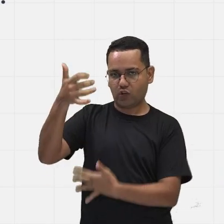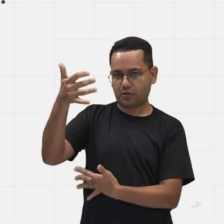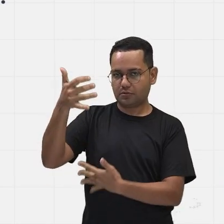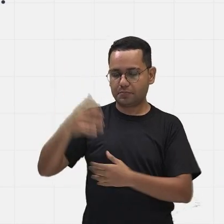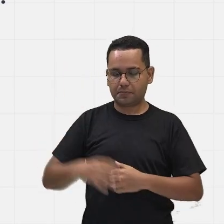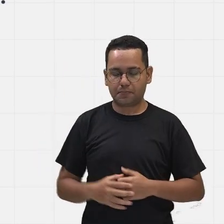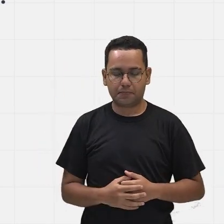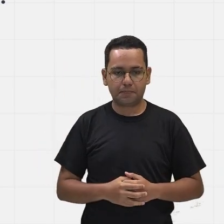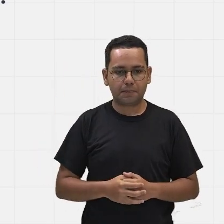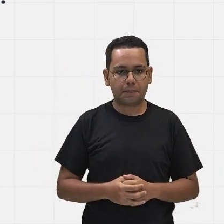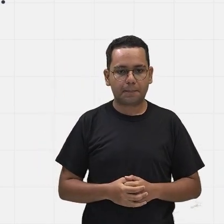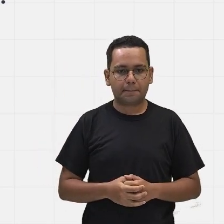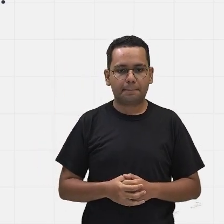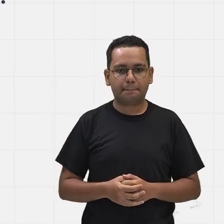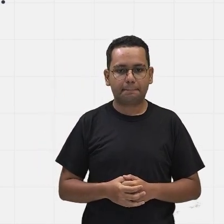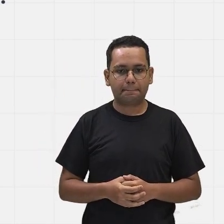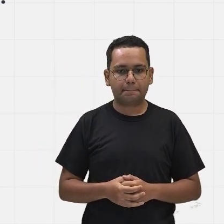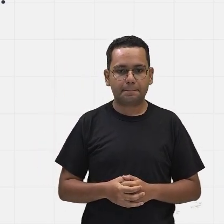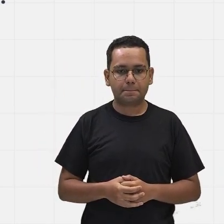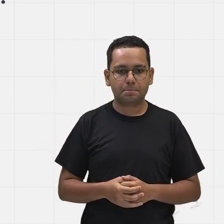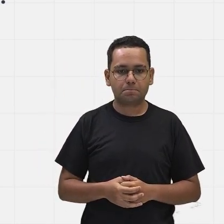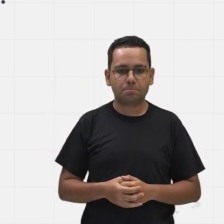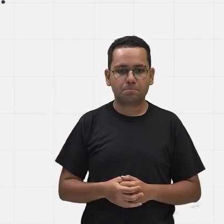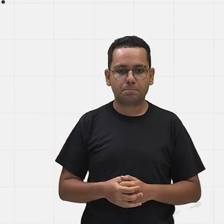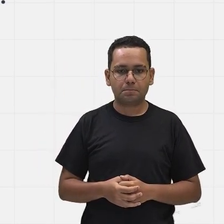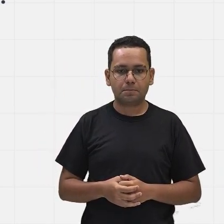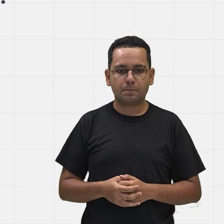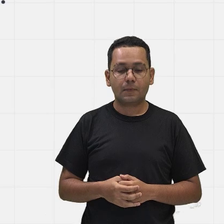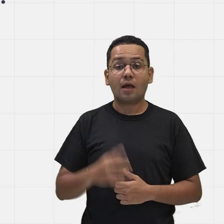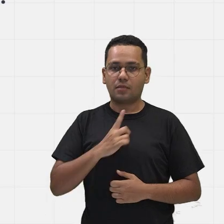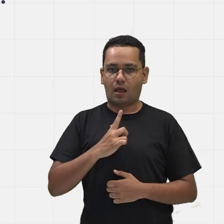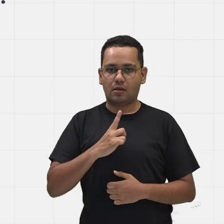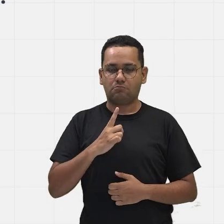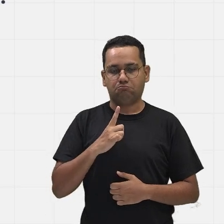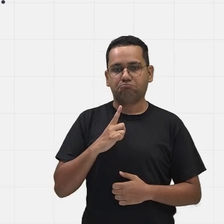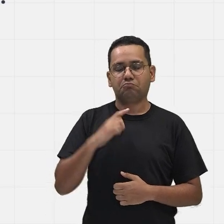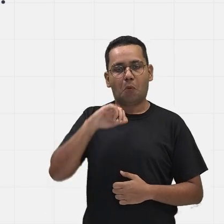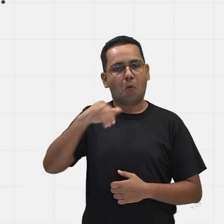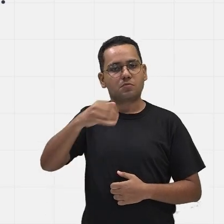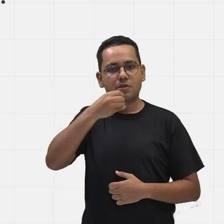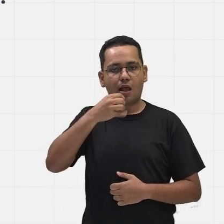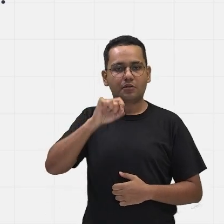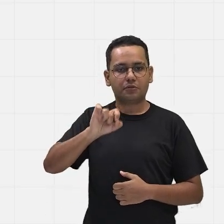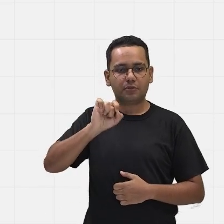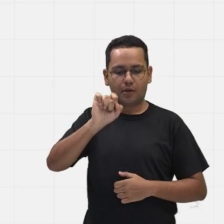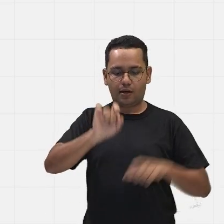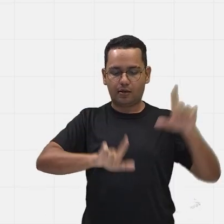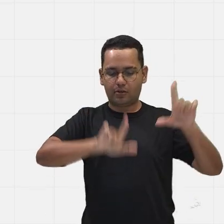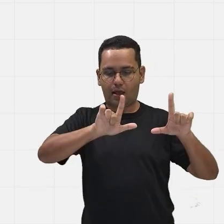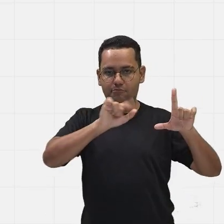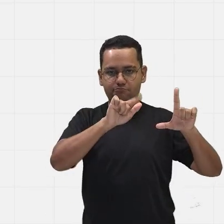Aí vai ser possível assistir a aula em vídeo e participar utilizando o chat público.